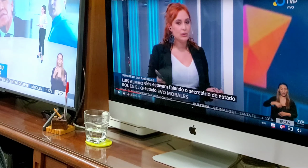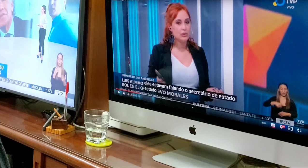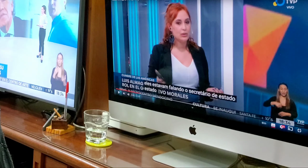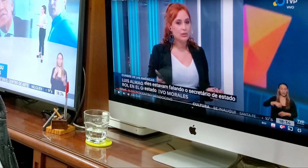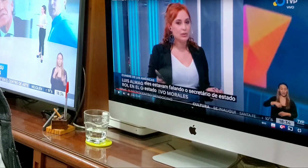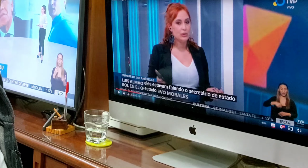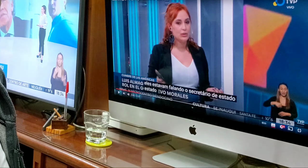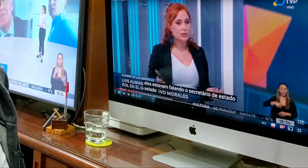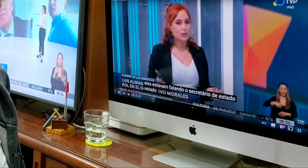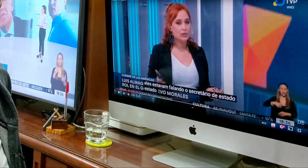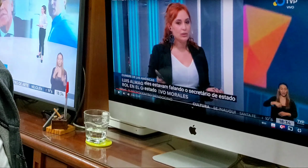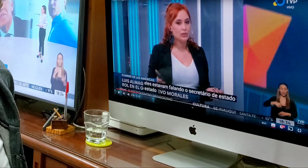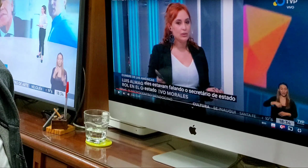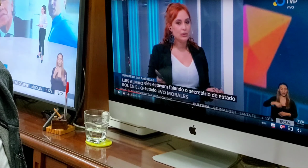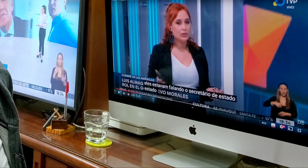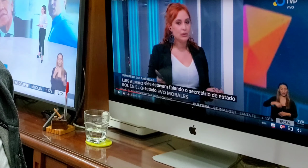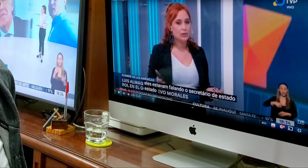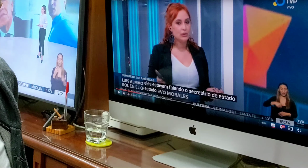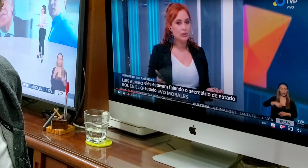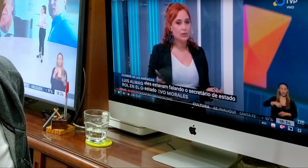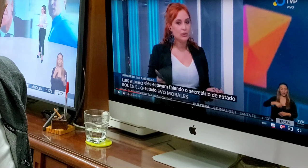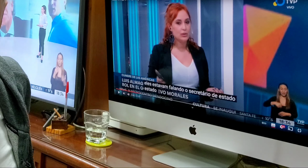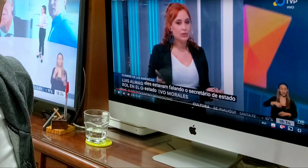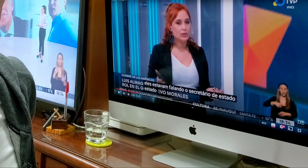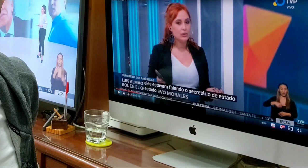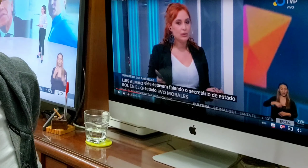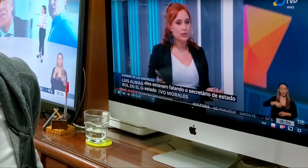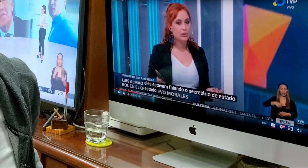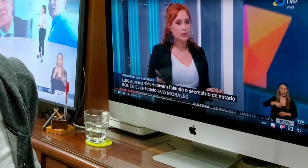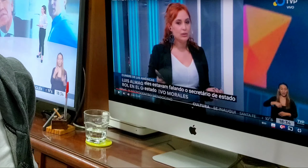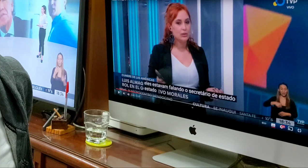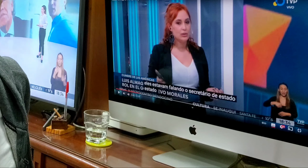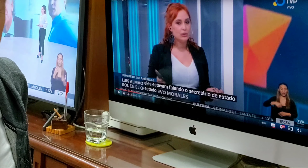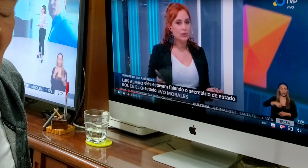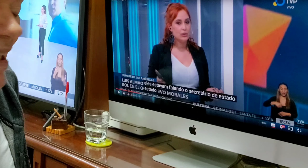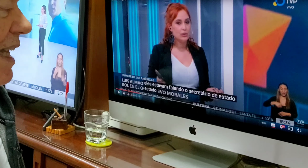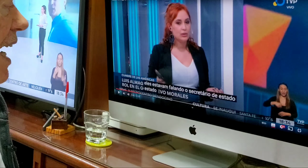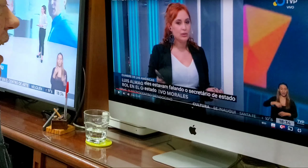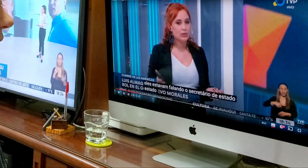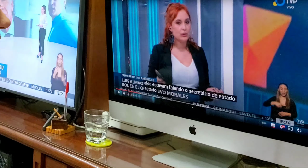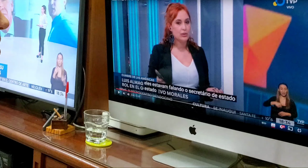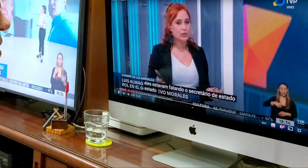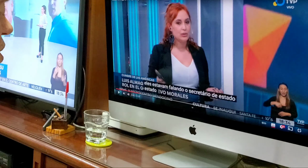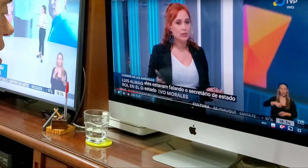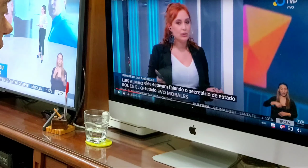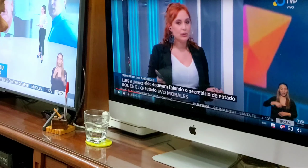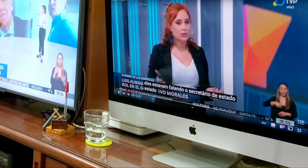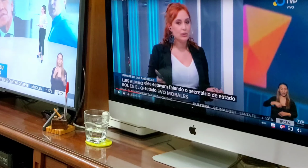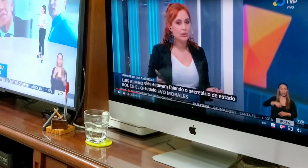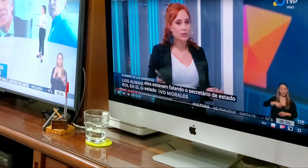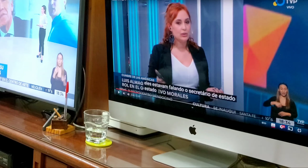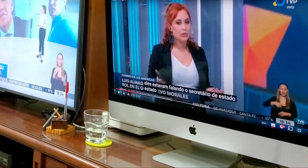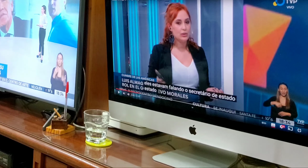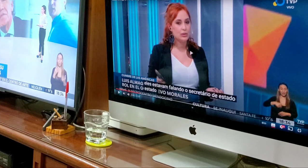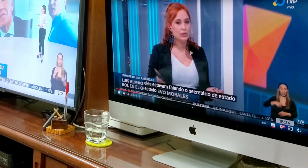aqui essa reportagem da revista, aliás, da televisão pública da